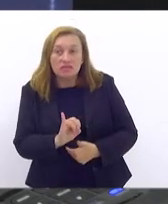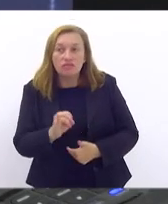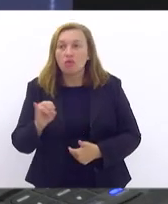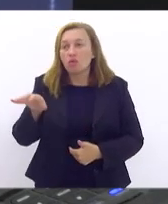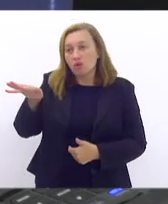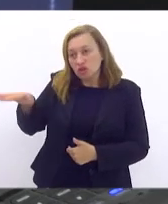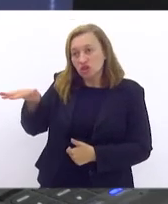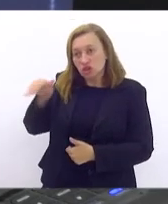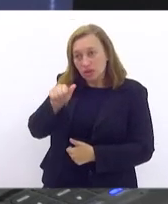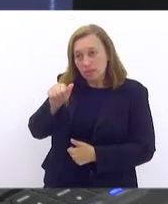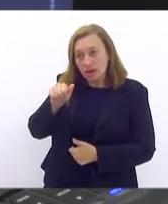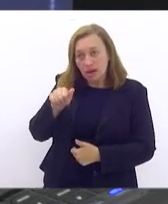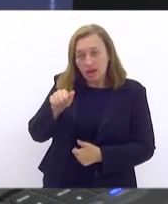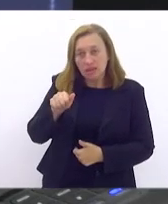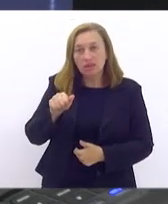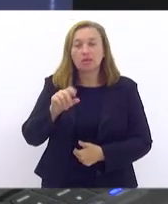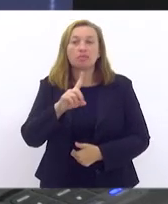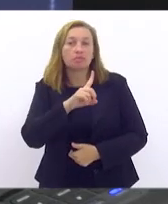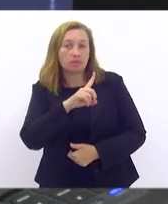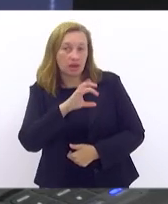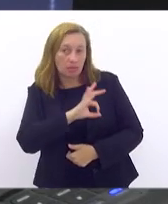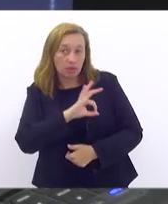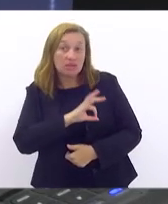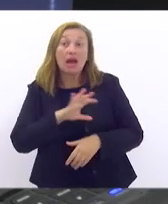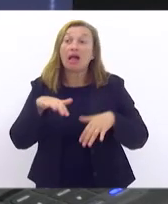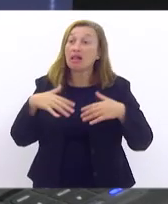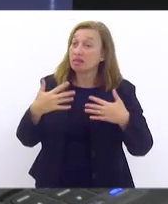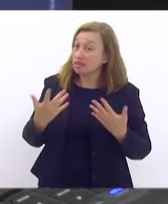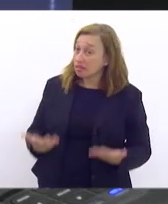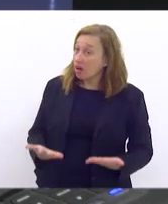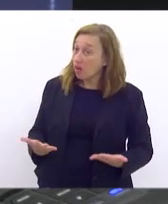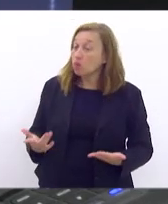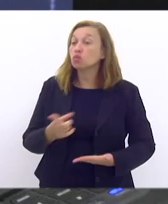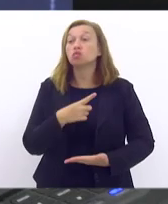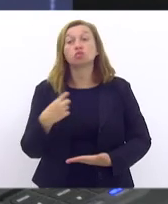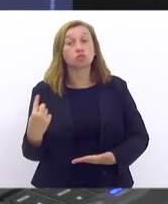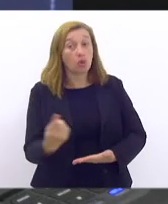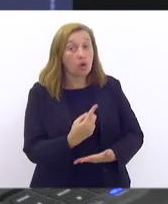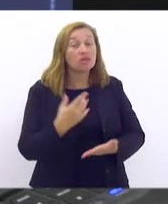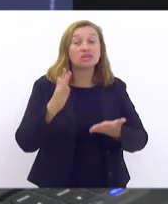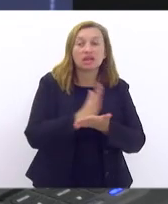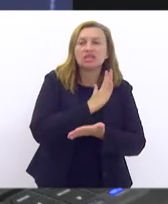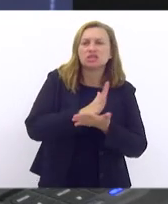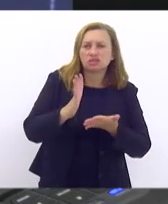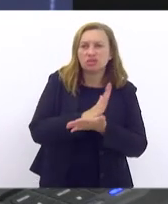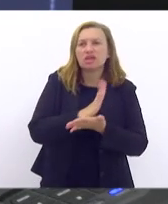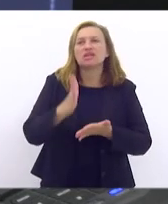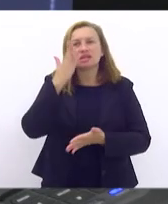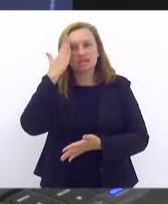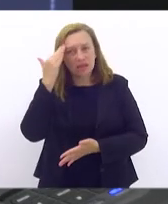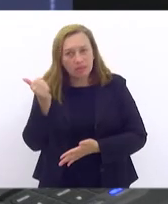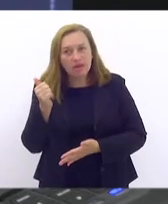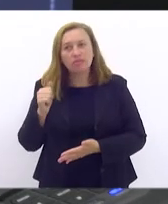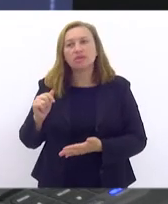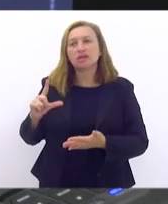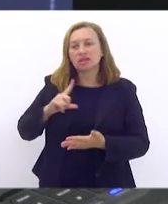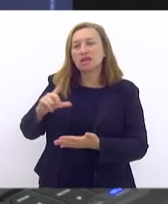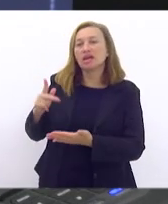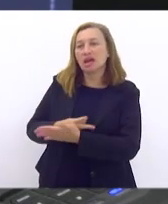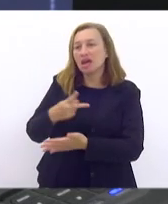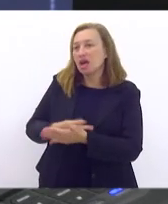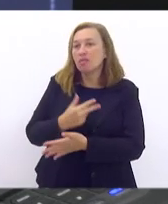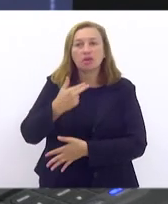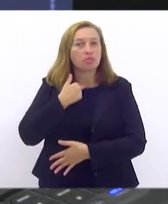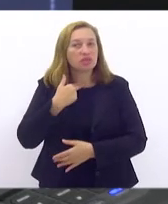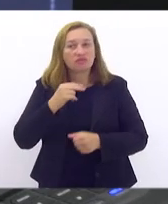acionada pela autoridade policial. Então, nós, às vezes, sabemos que tem alguma coisa errada, mas não podemos